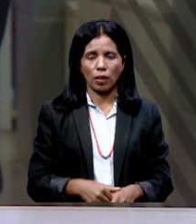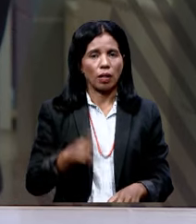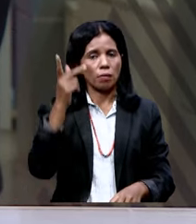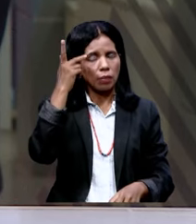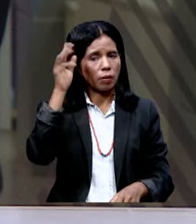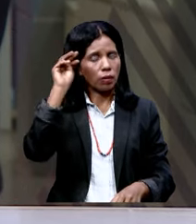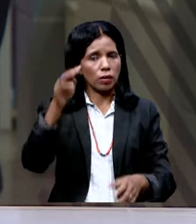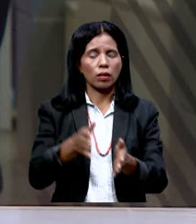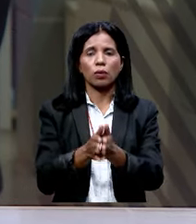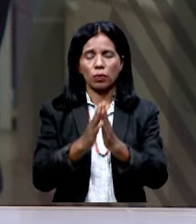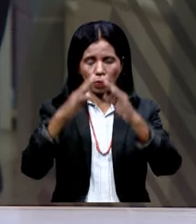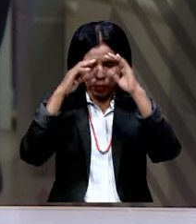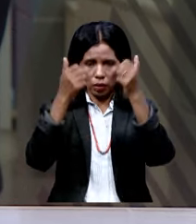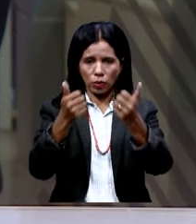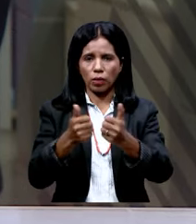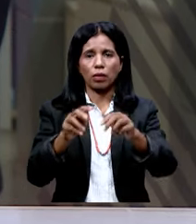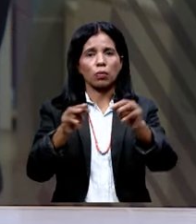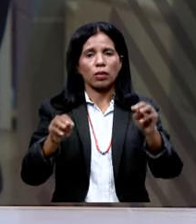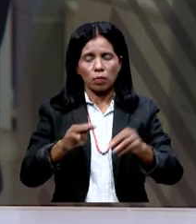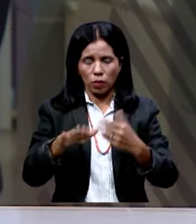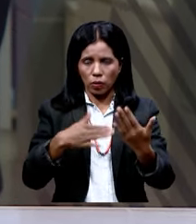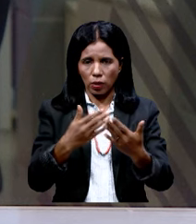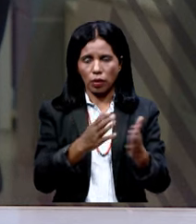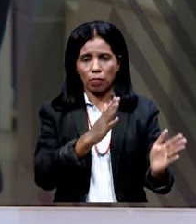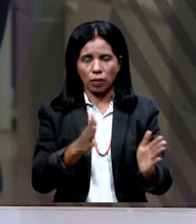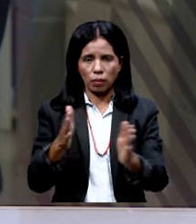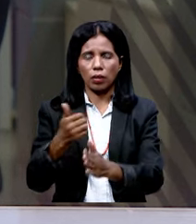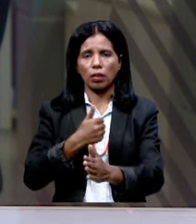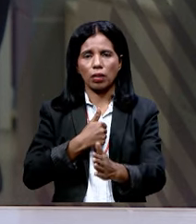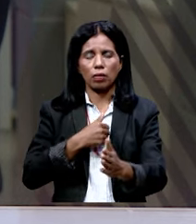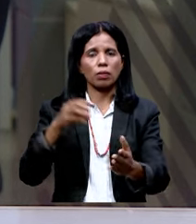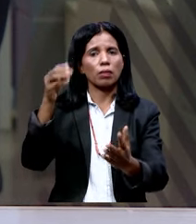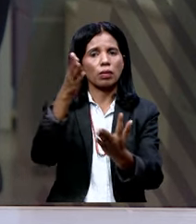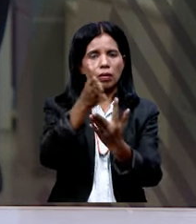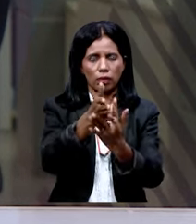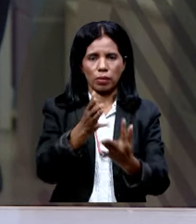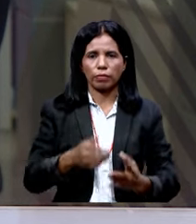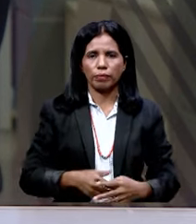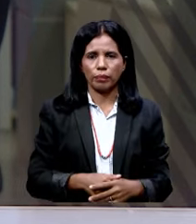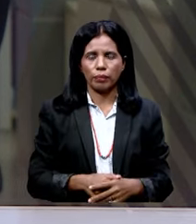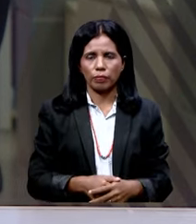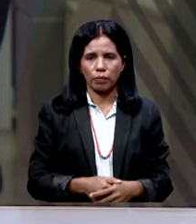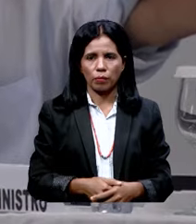Primeiro-ministro russo, presidente da autoridade municipal Sira, ato prepara a descentralização.